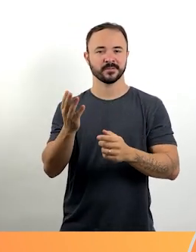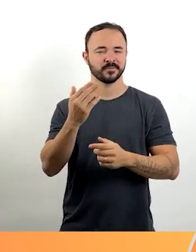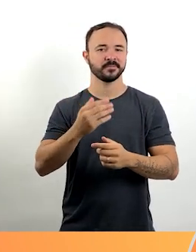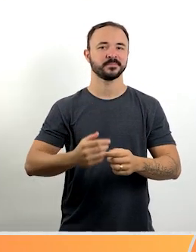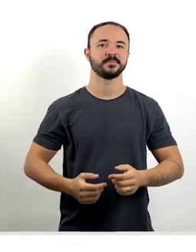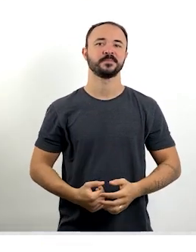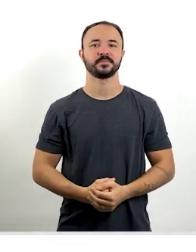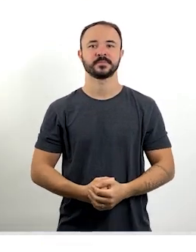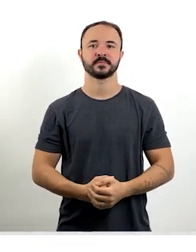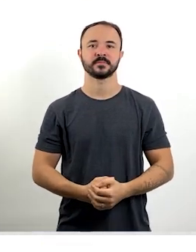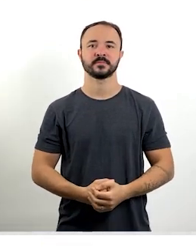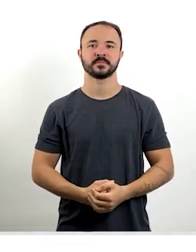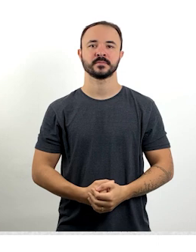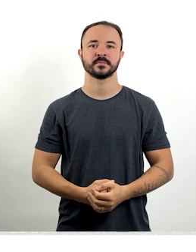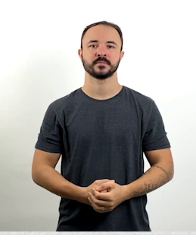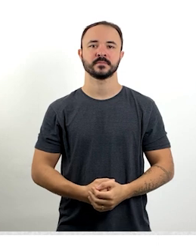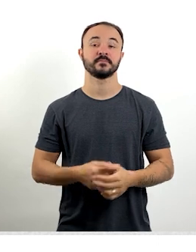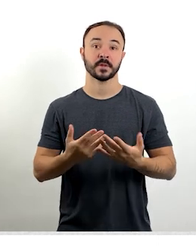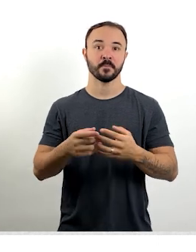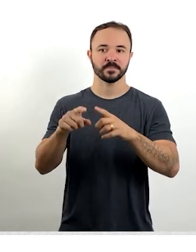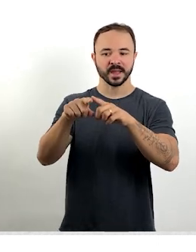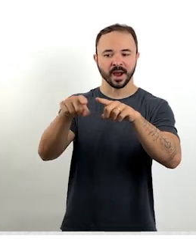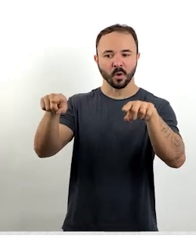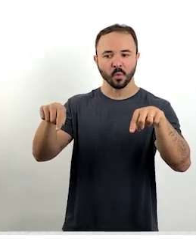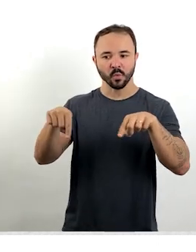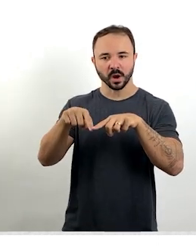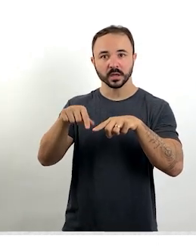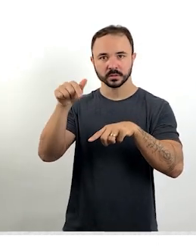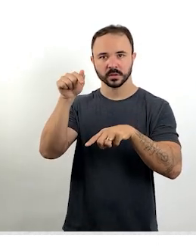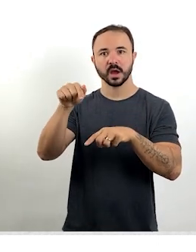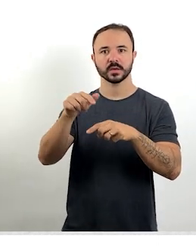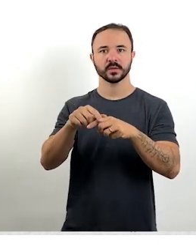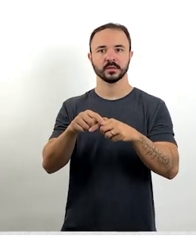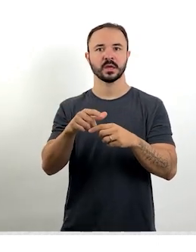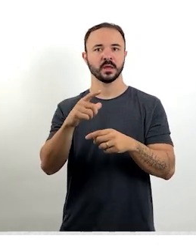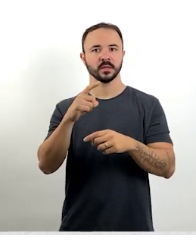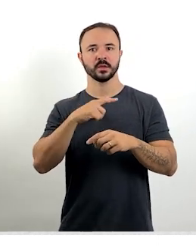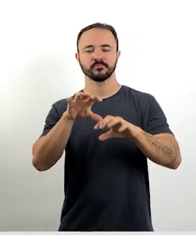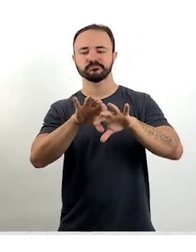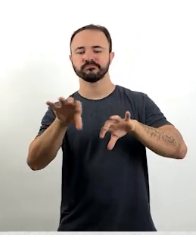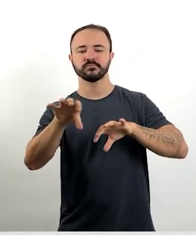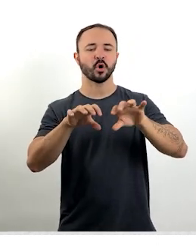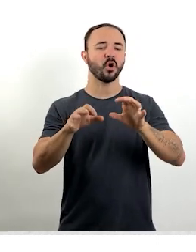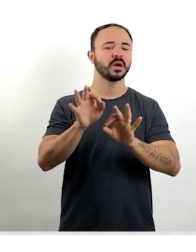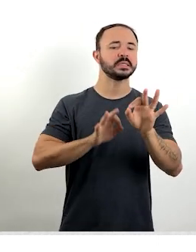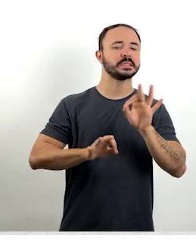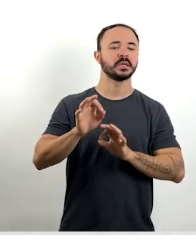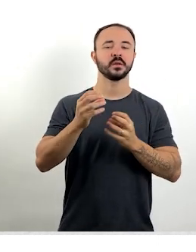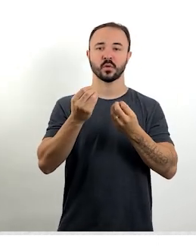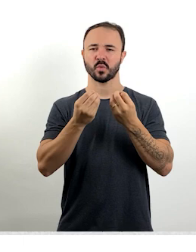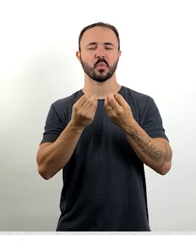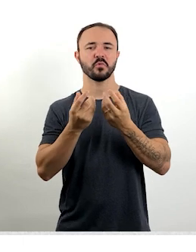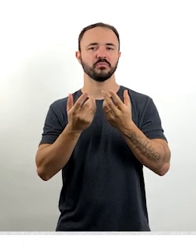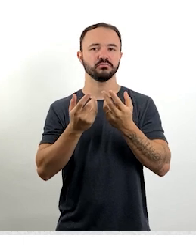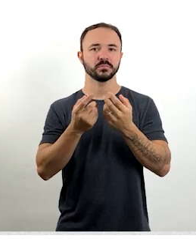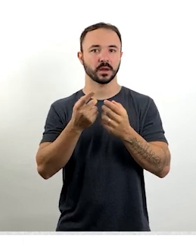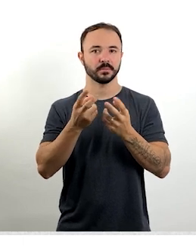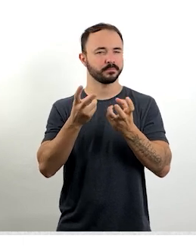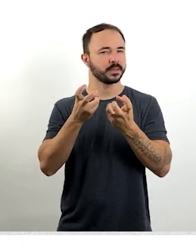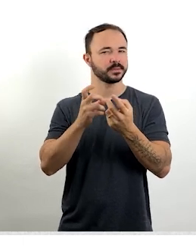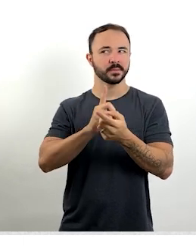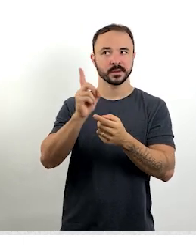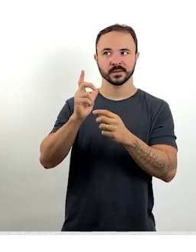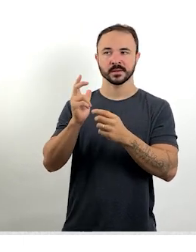Vem comigo. Então, a quadra de badminton, ela está dividida da seguinte forma. Observa a imagem que eu vou apresentar